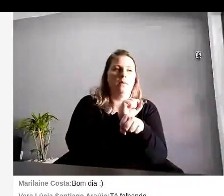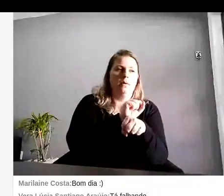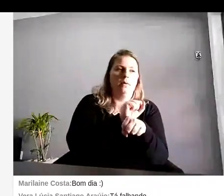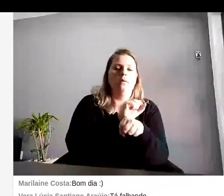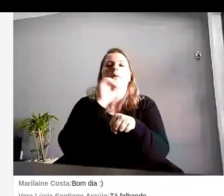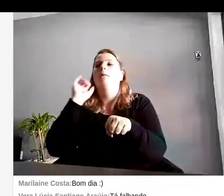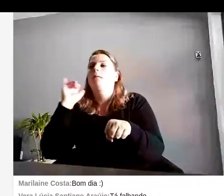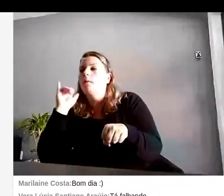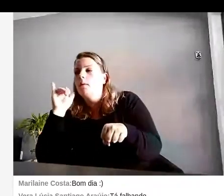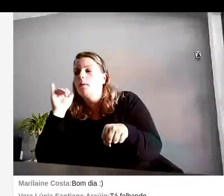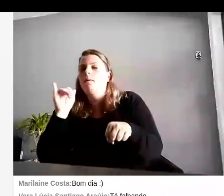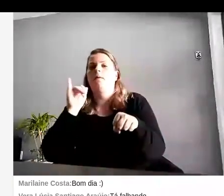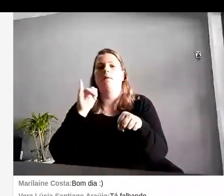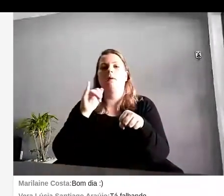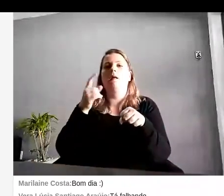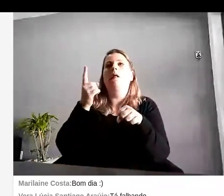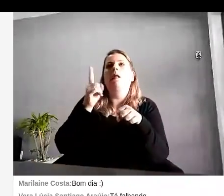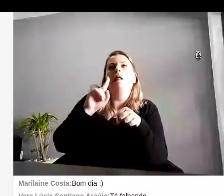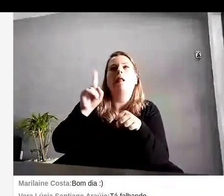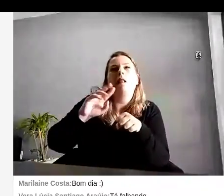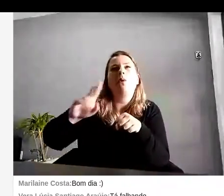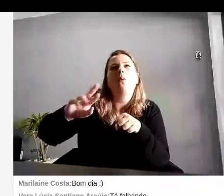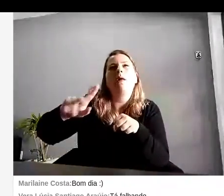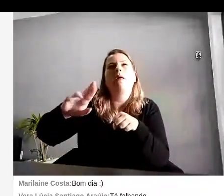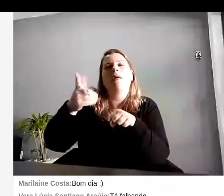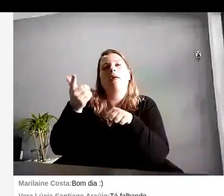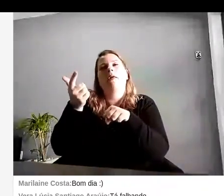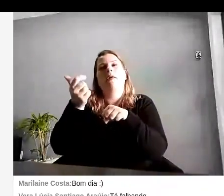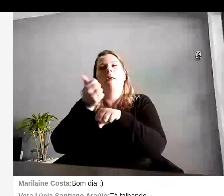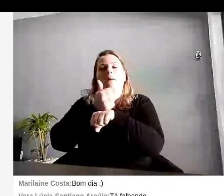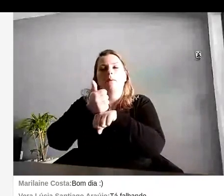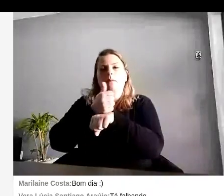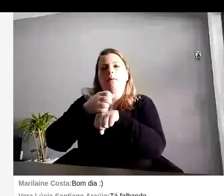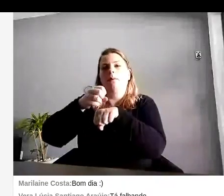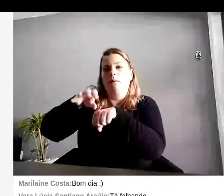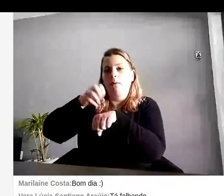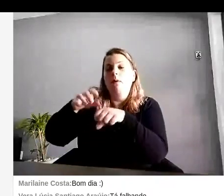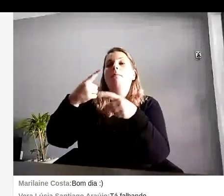participação das pessoas com deficiência no processo de audiodescrição também.